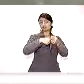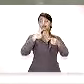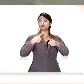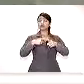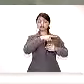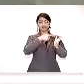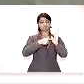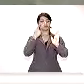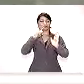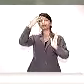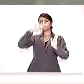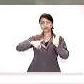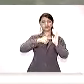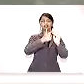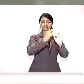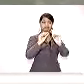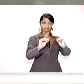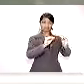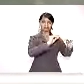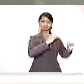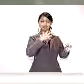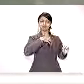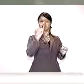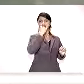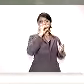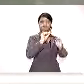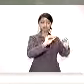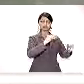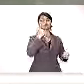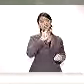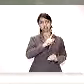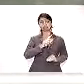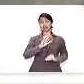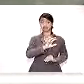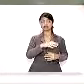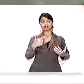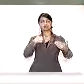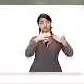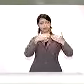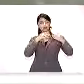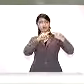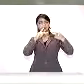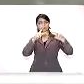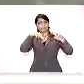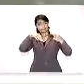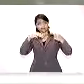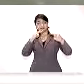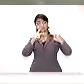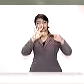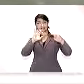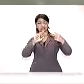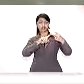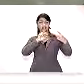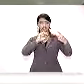ficou comprovada a aplicação a fim de que se destinava a importância recebida assim acompanha o pfe sdg meu voto da